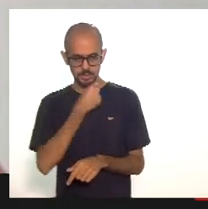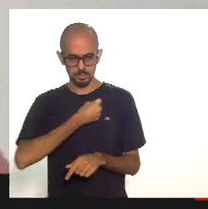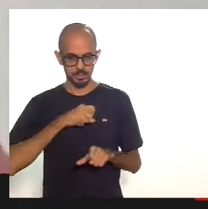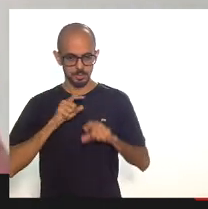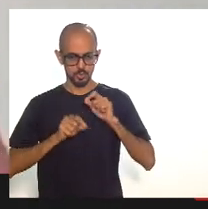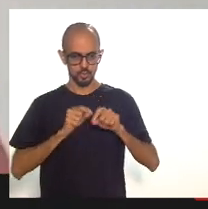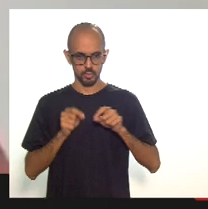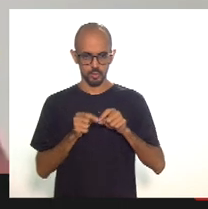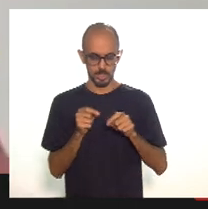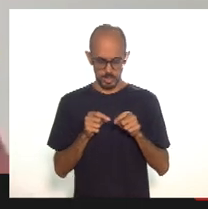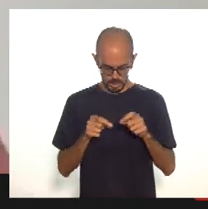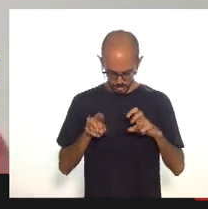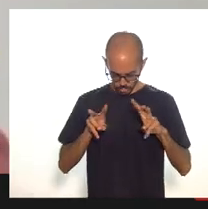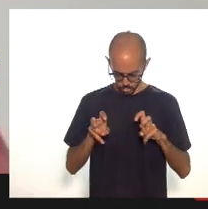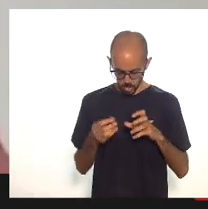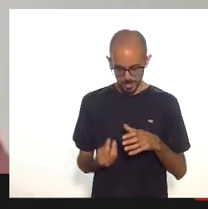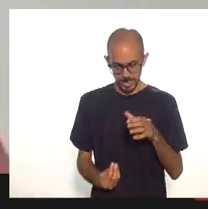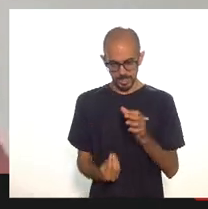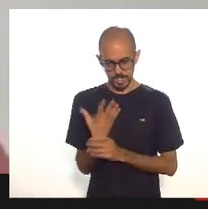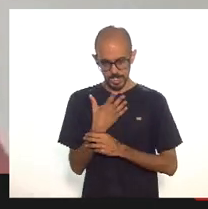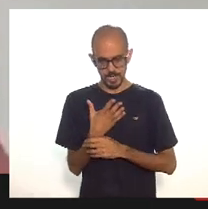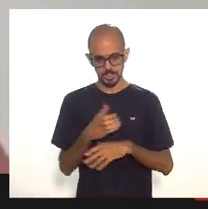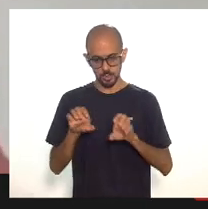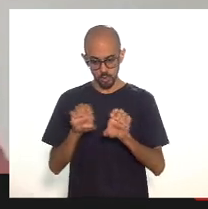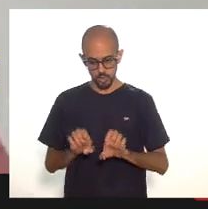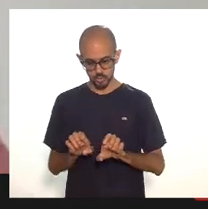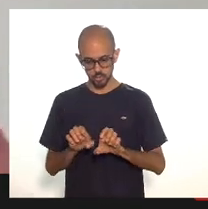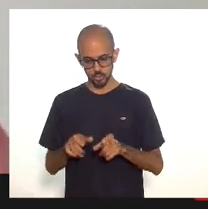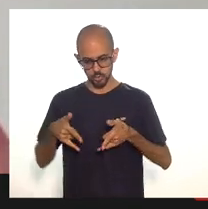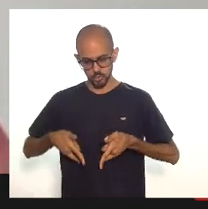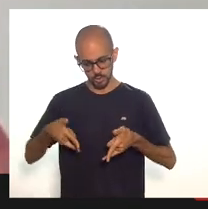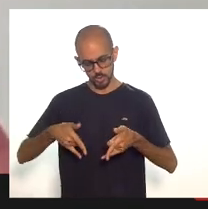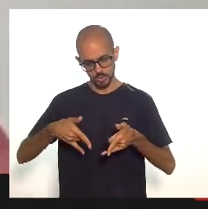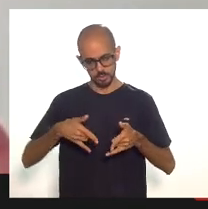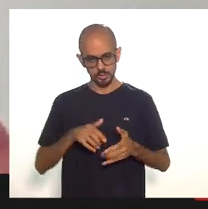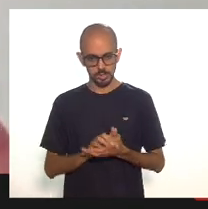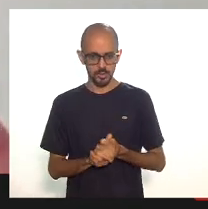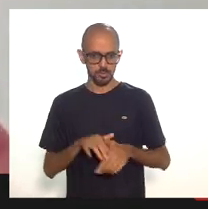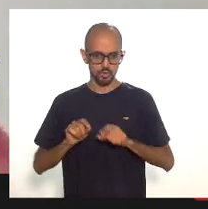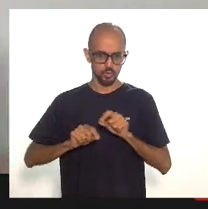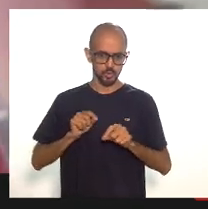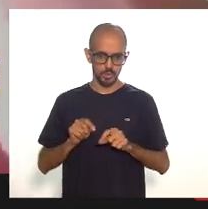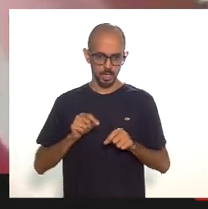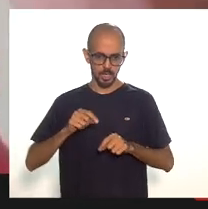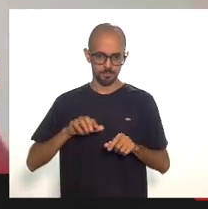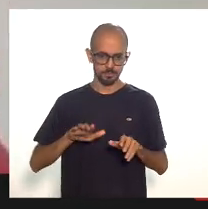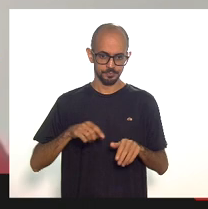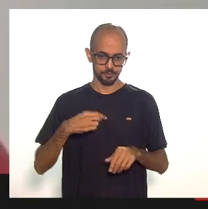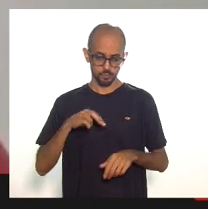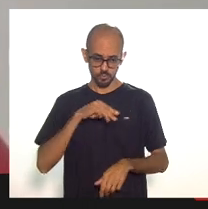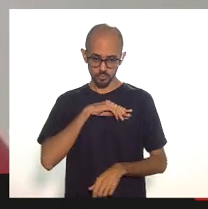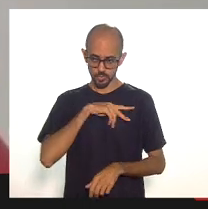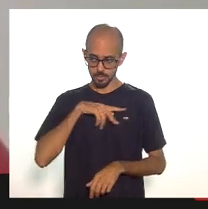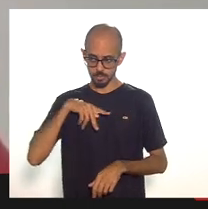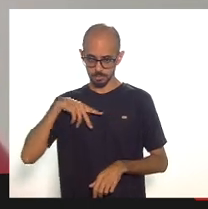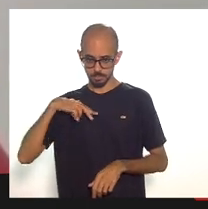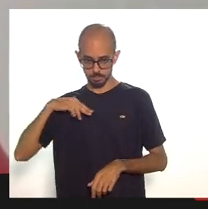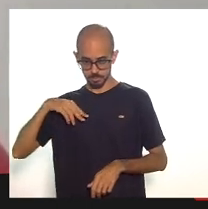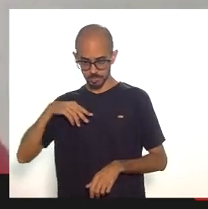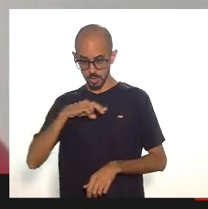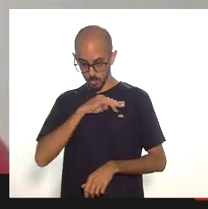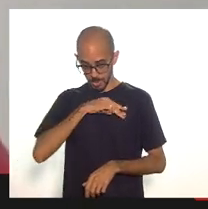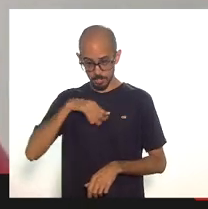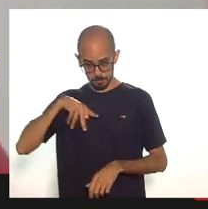em relação à criação e à estruturação dos leitos. Né? Nesse sentido, o MP já ajuizou, em